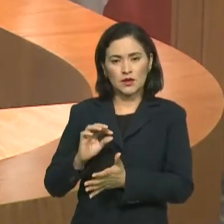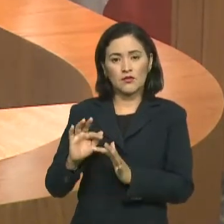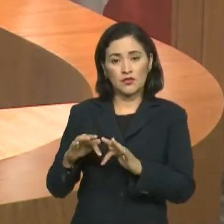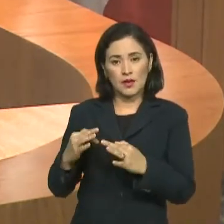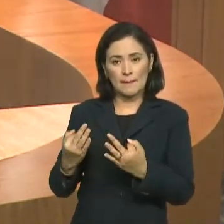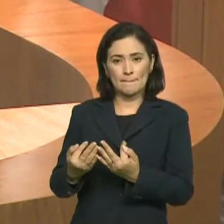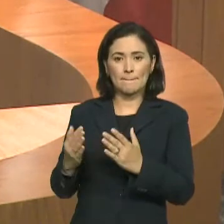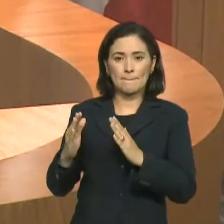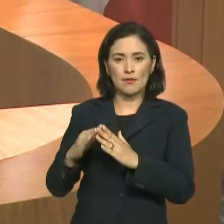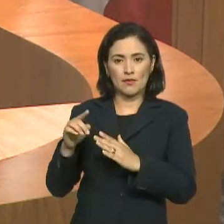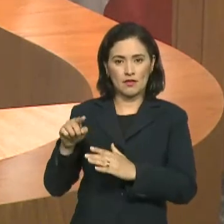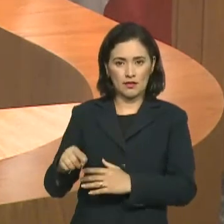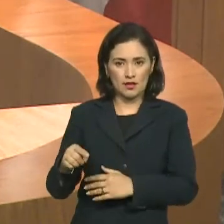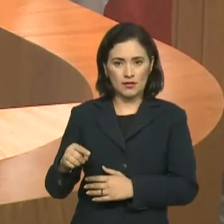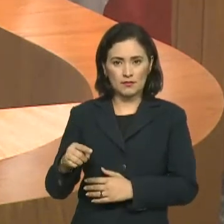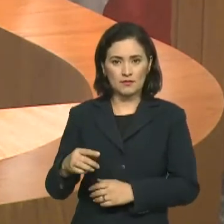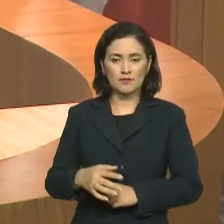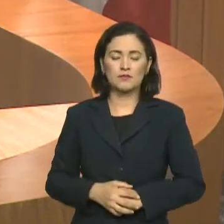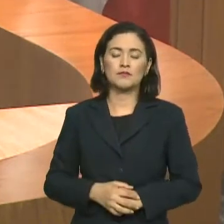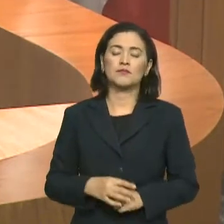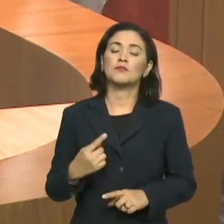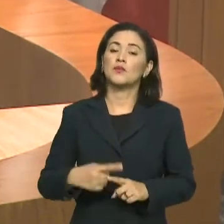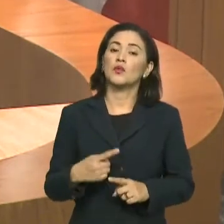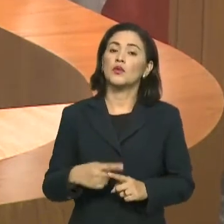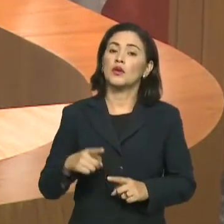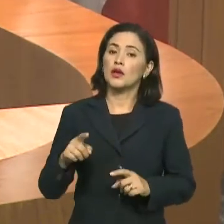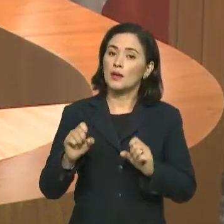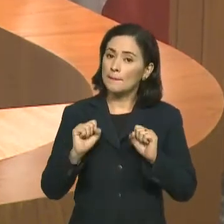lá, para que possa